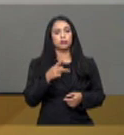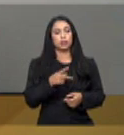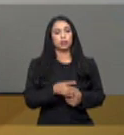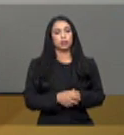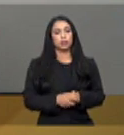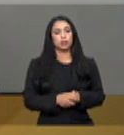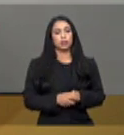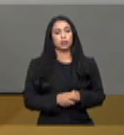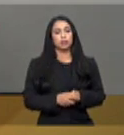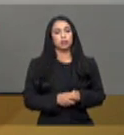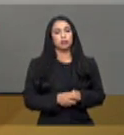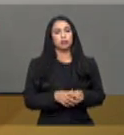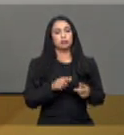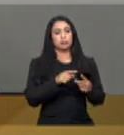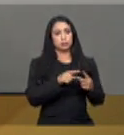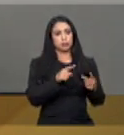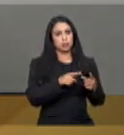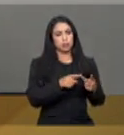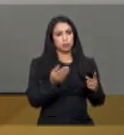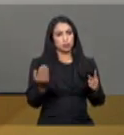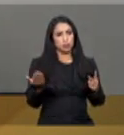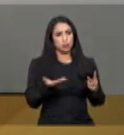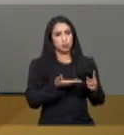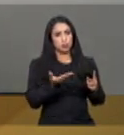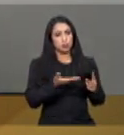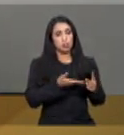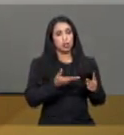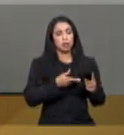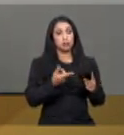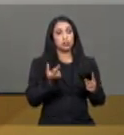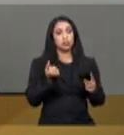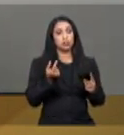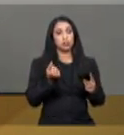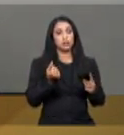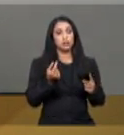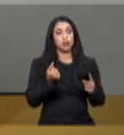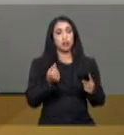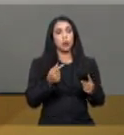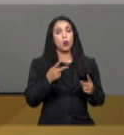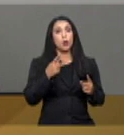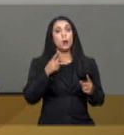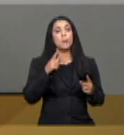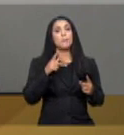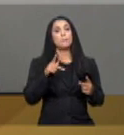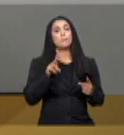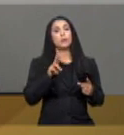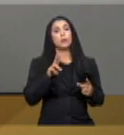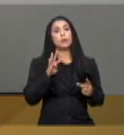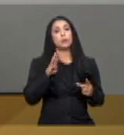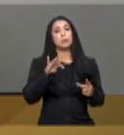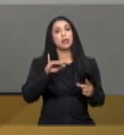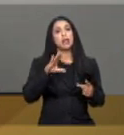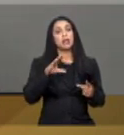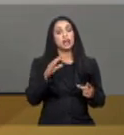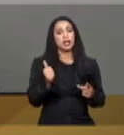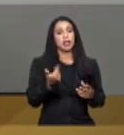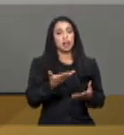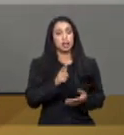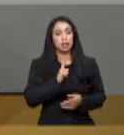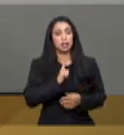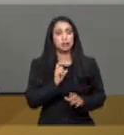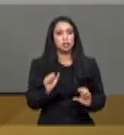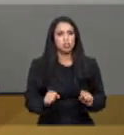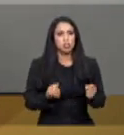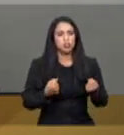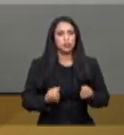Ricardo Maria de Oliveira sobre receita bruta, receita pública e a posição que se pretendeu defender